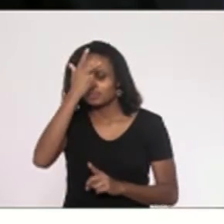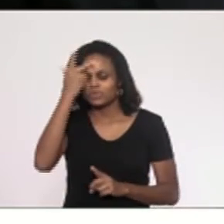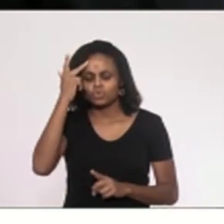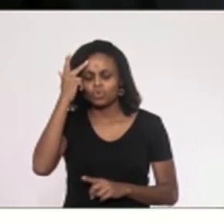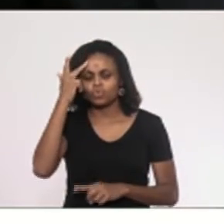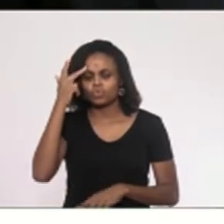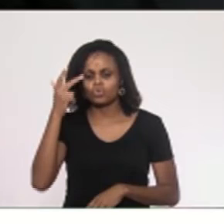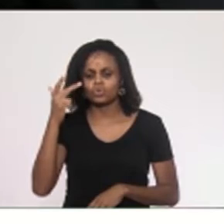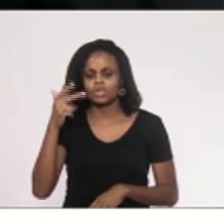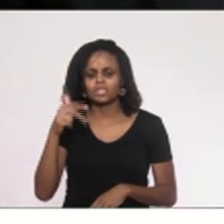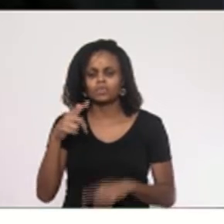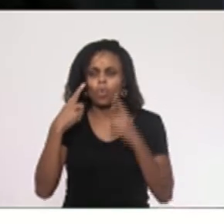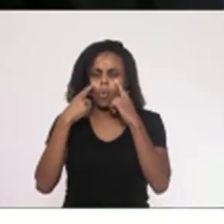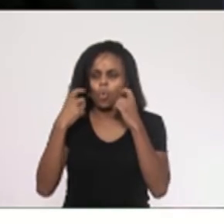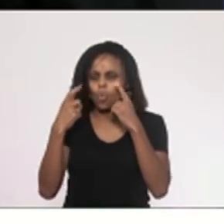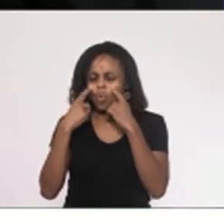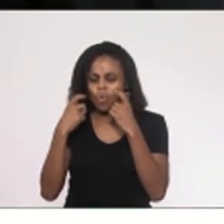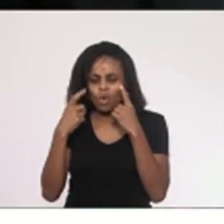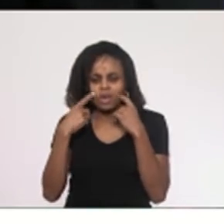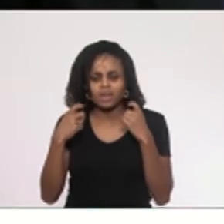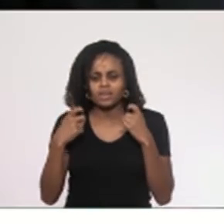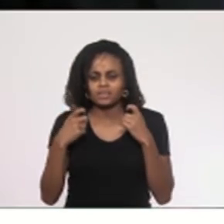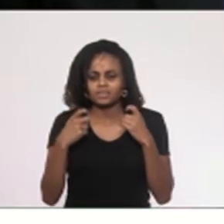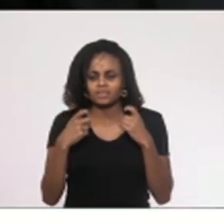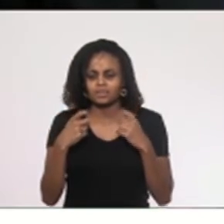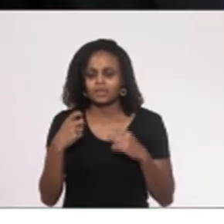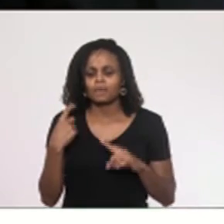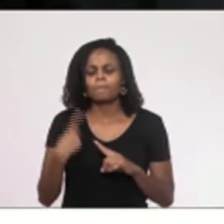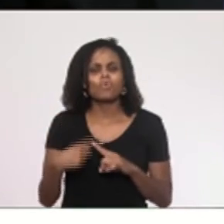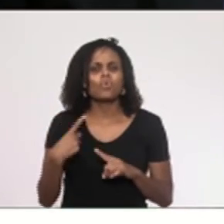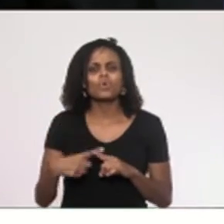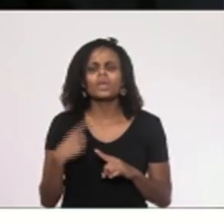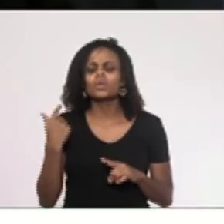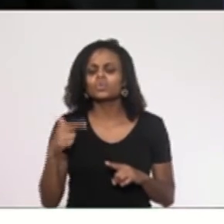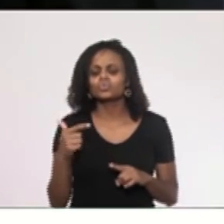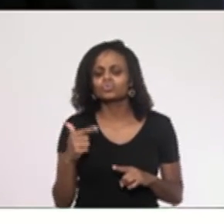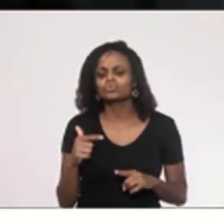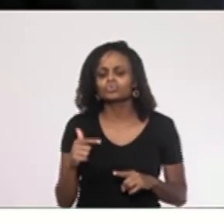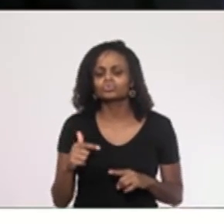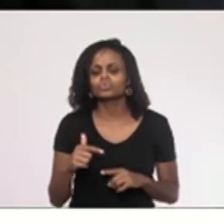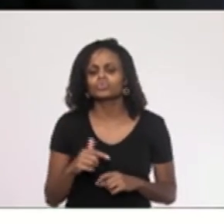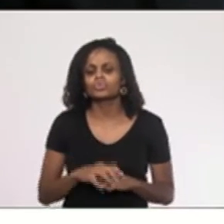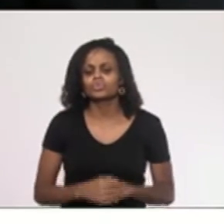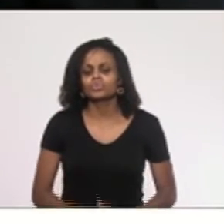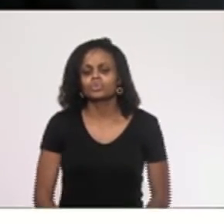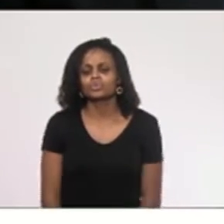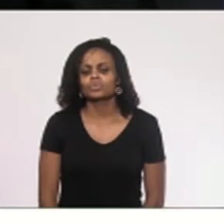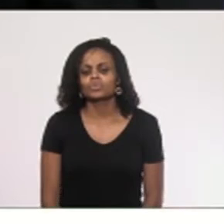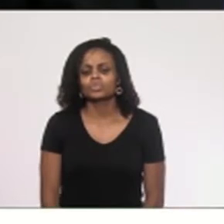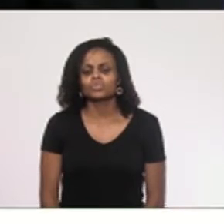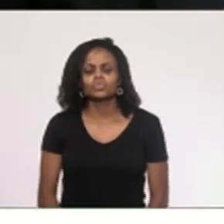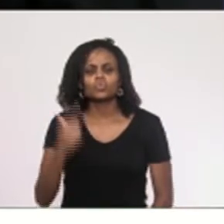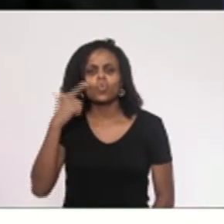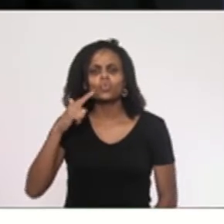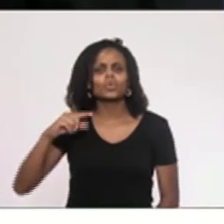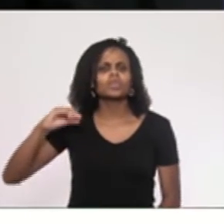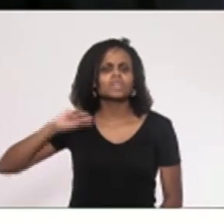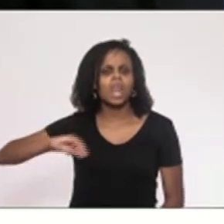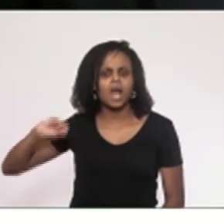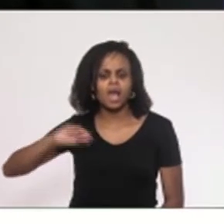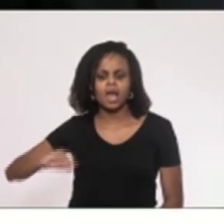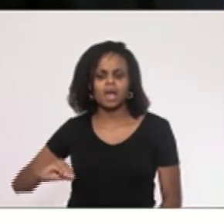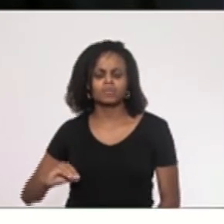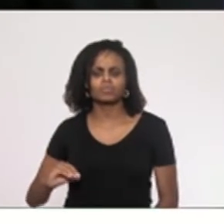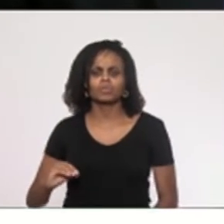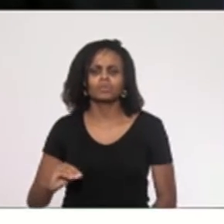rua chorando, exatamente porque não estava tendo o recebimento daquilo que